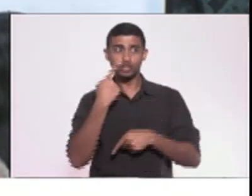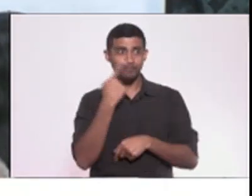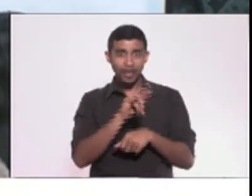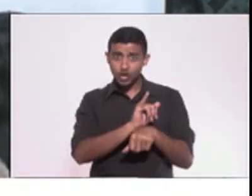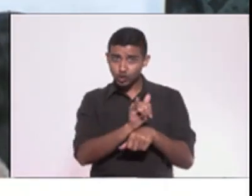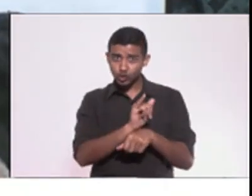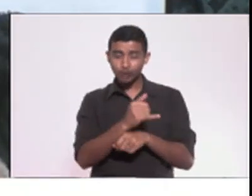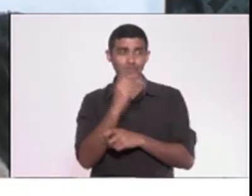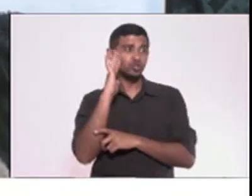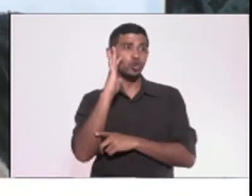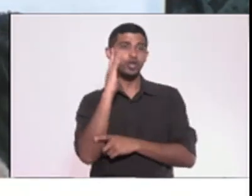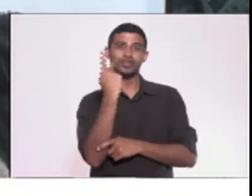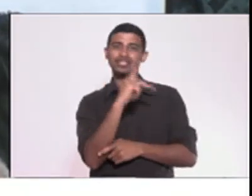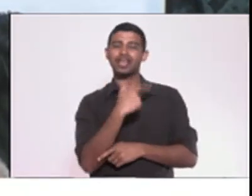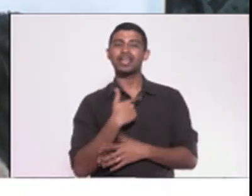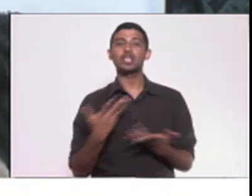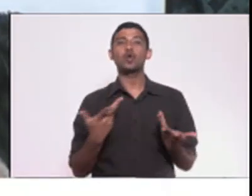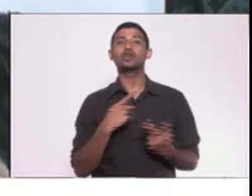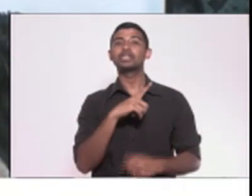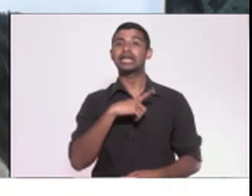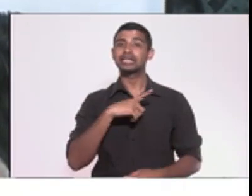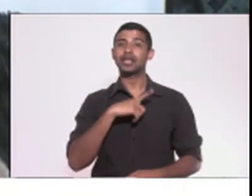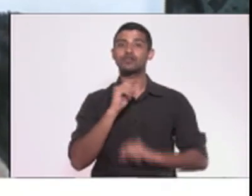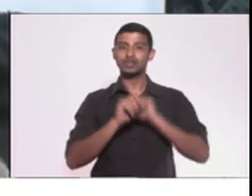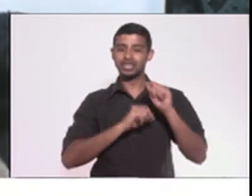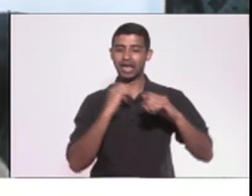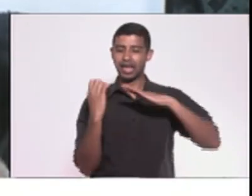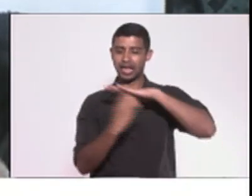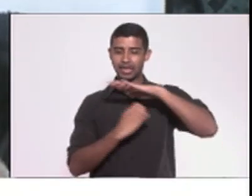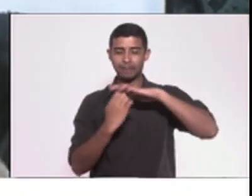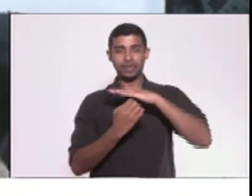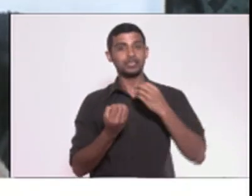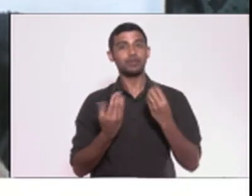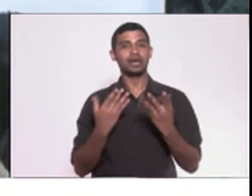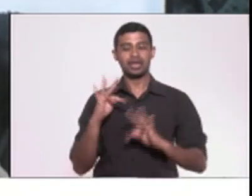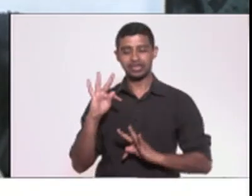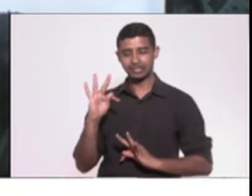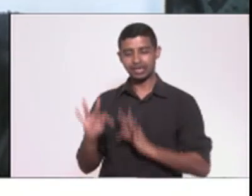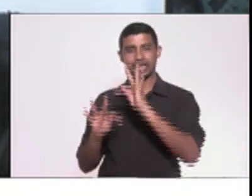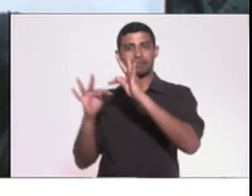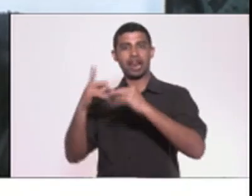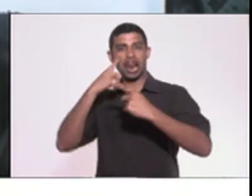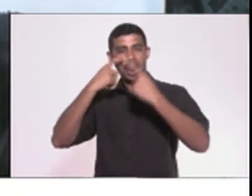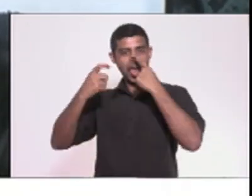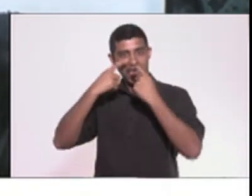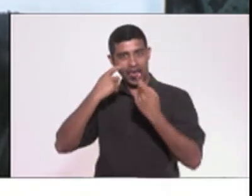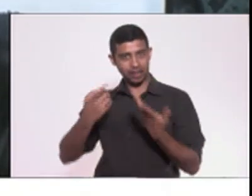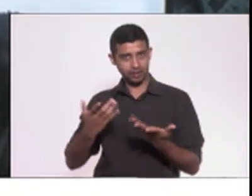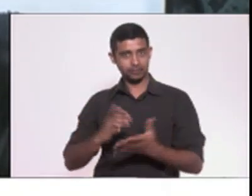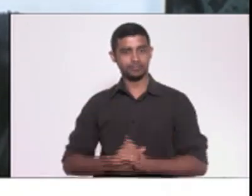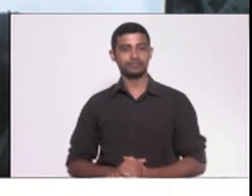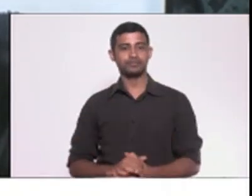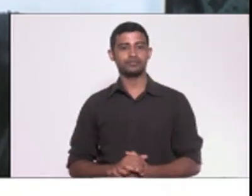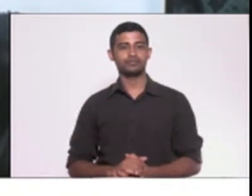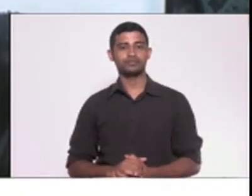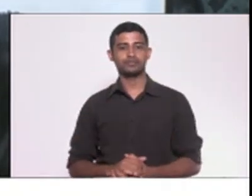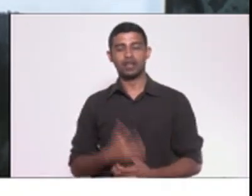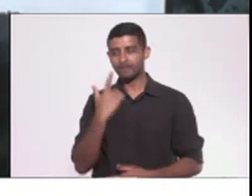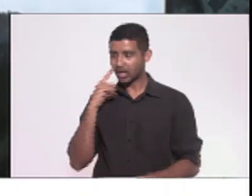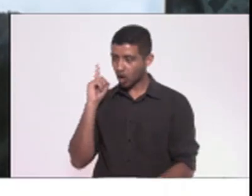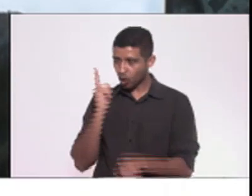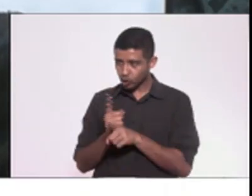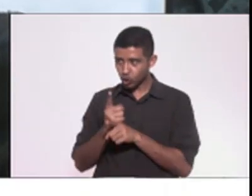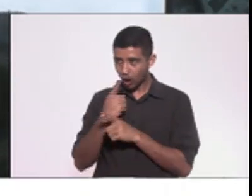hoje ele tem uma empresa de tratamento de matéria orgânica encontrada no lixo e